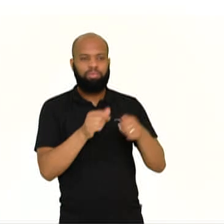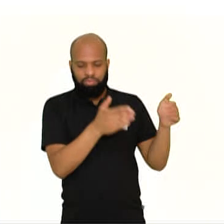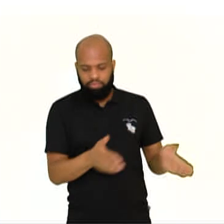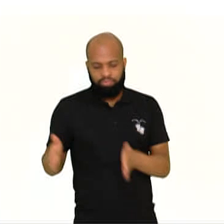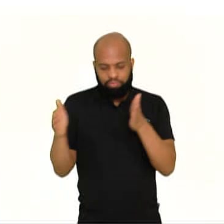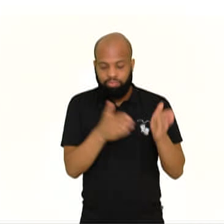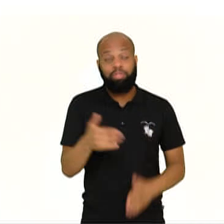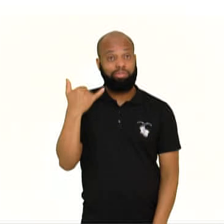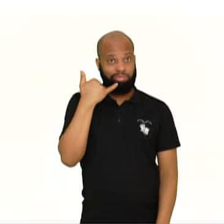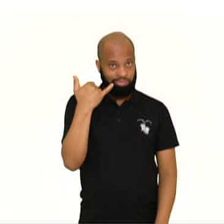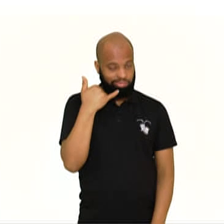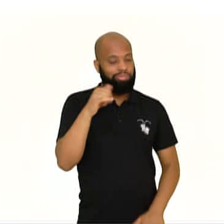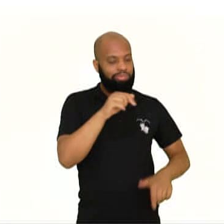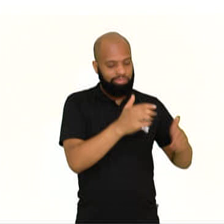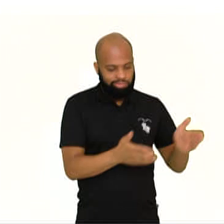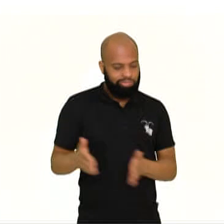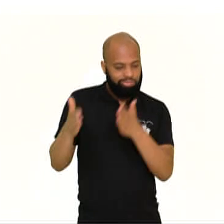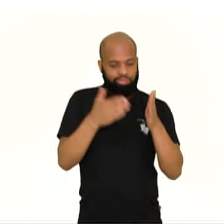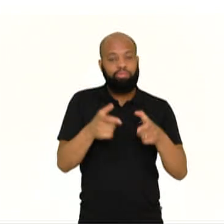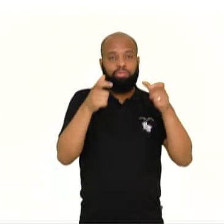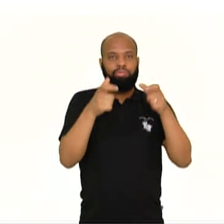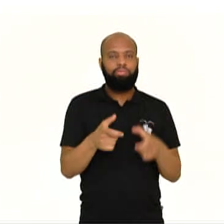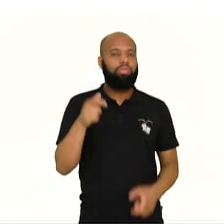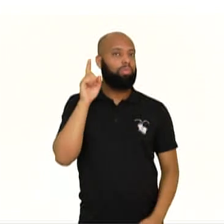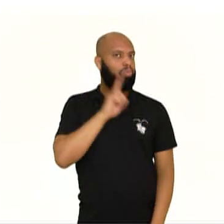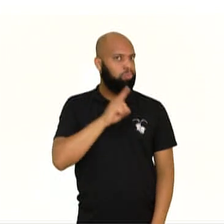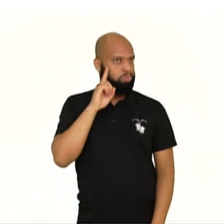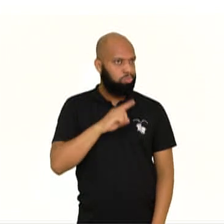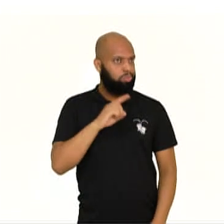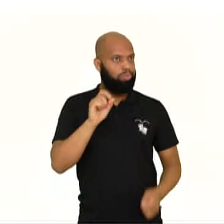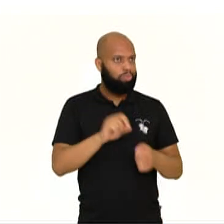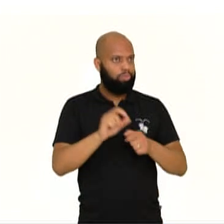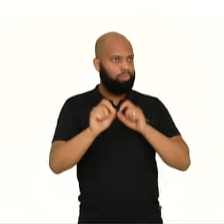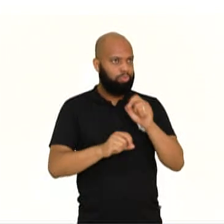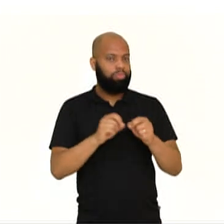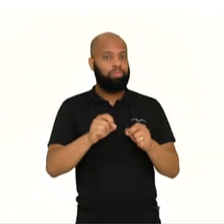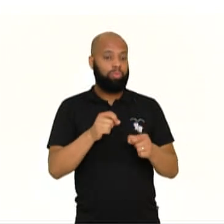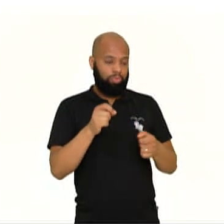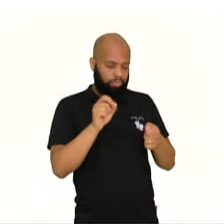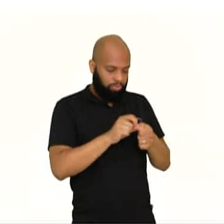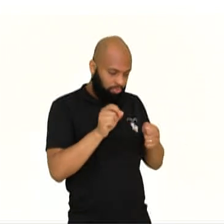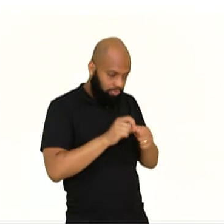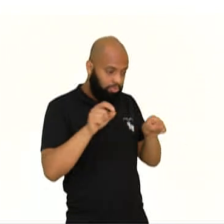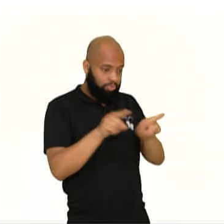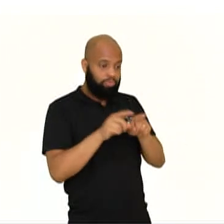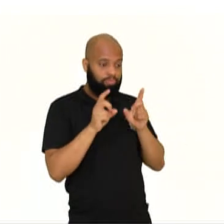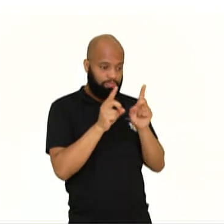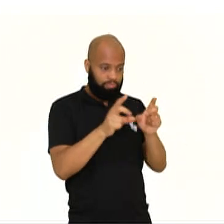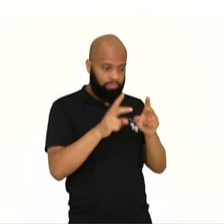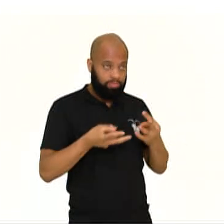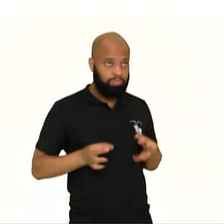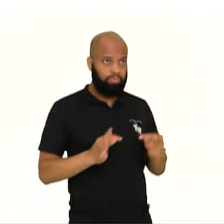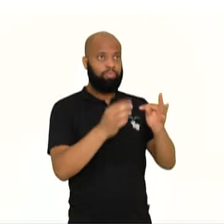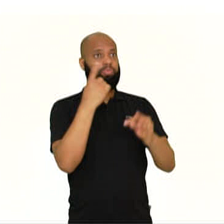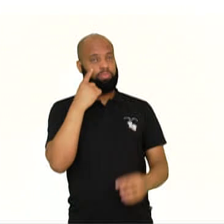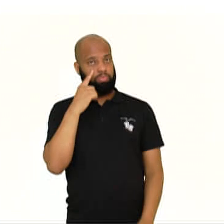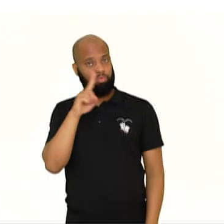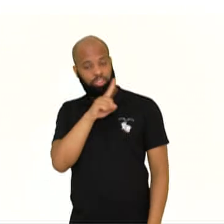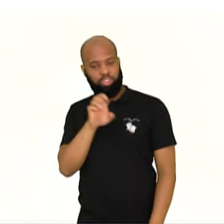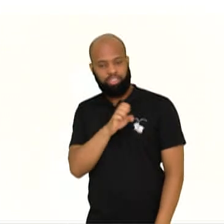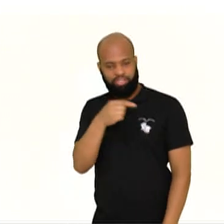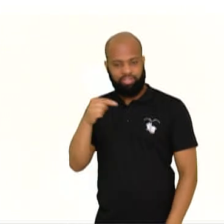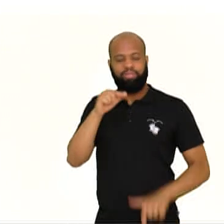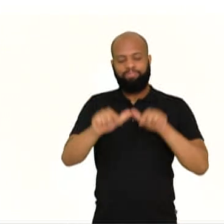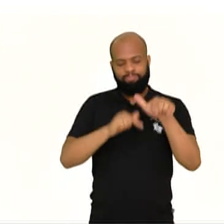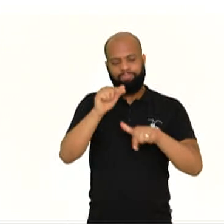numa empresa multinacional norte-americana que projeta e comercializa produtos eletrônicos. Ó o Zé aqui, trabalhando o